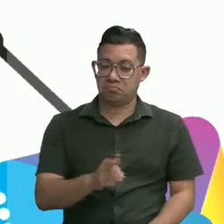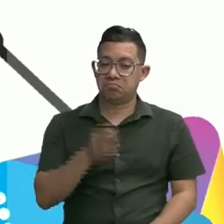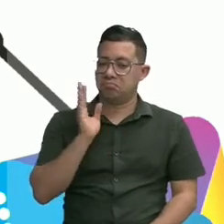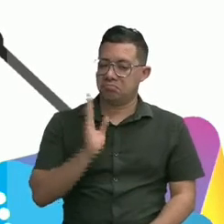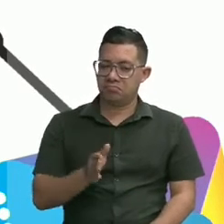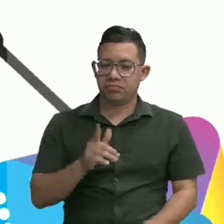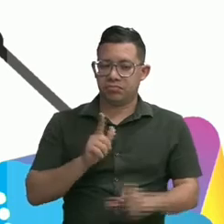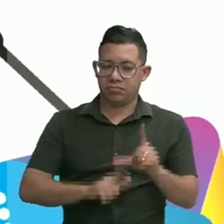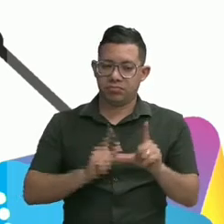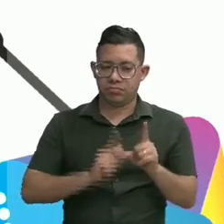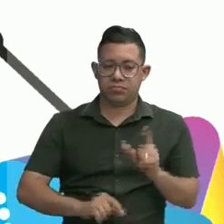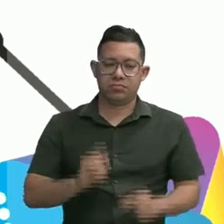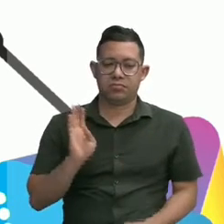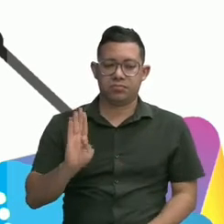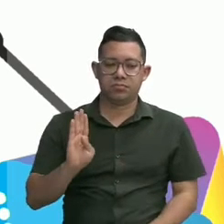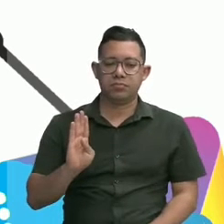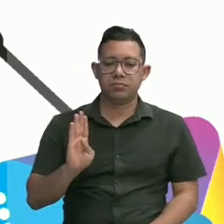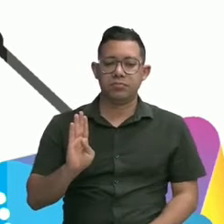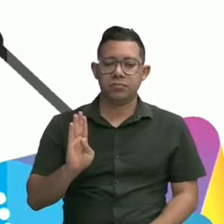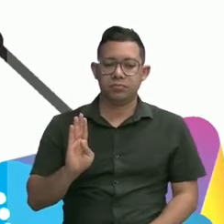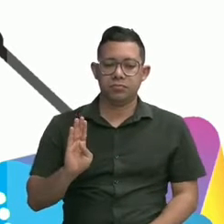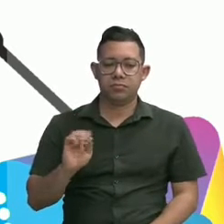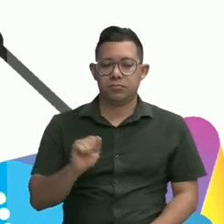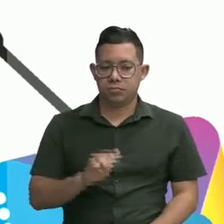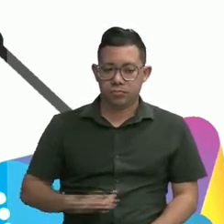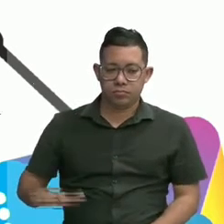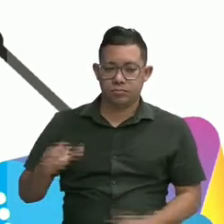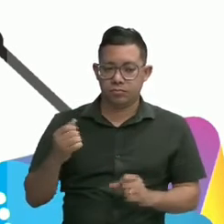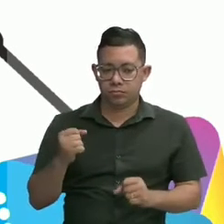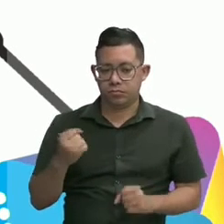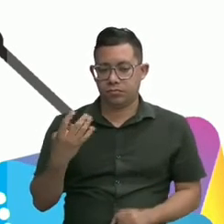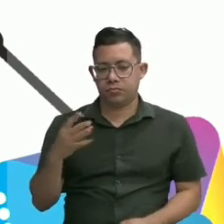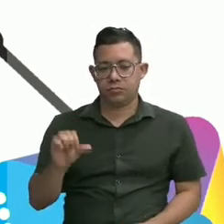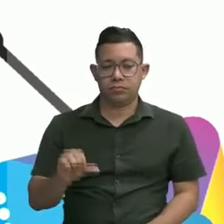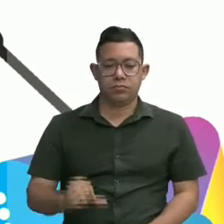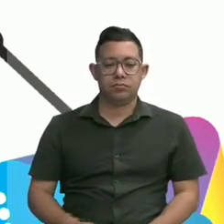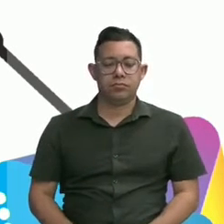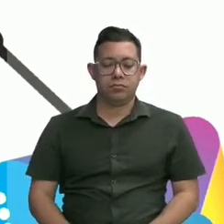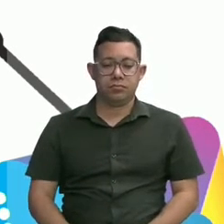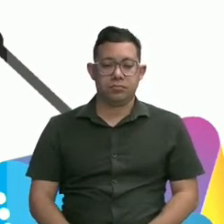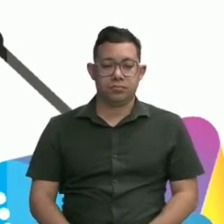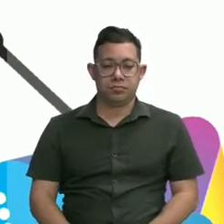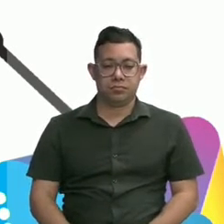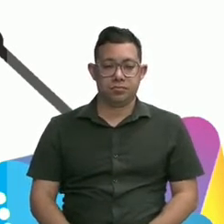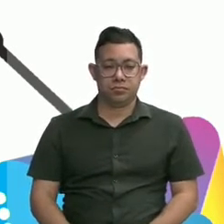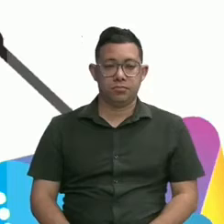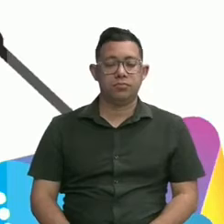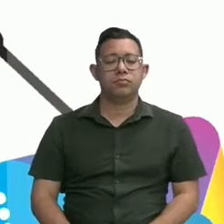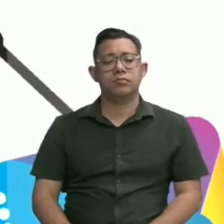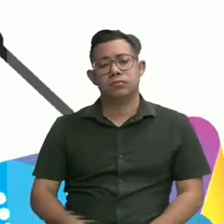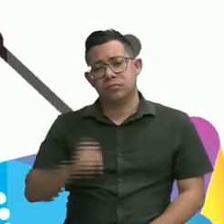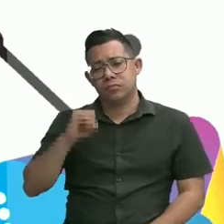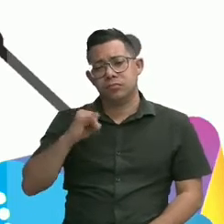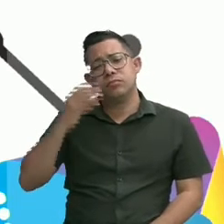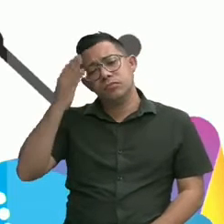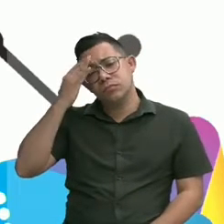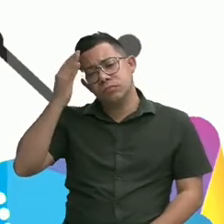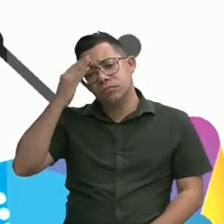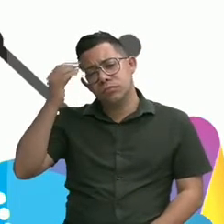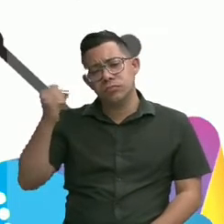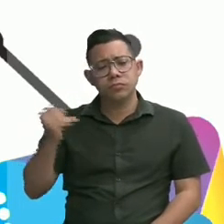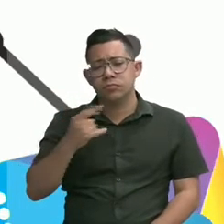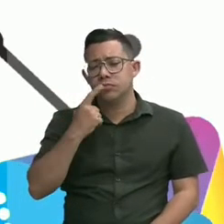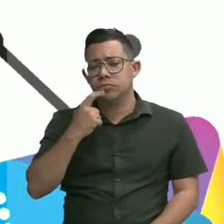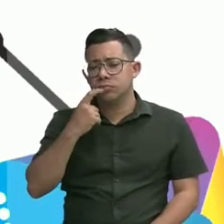da letra B área da parte branca é igual a 49 certo aí depois se você quiser saber o